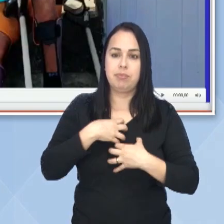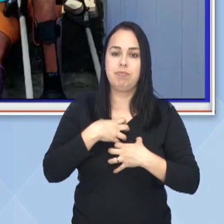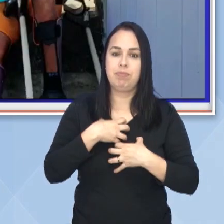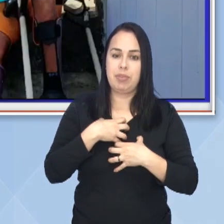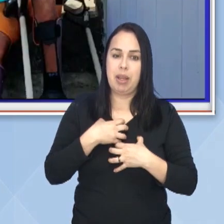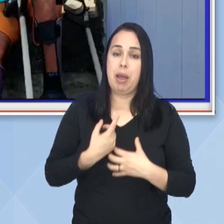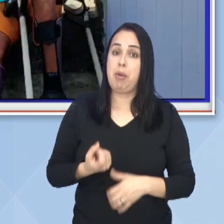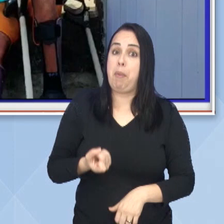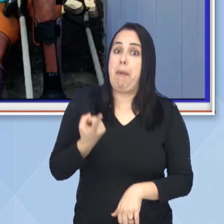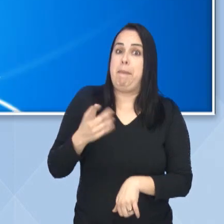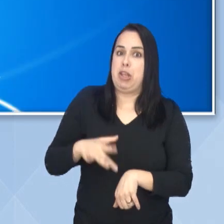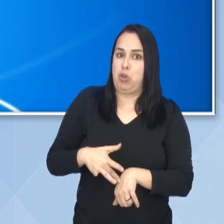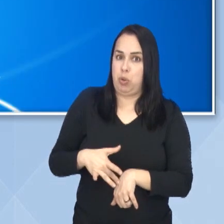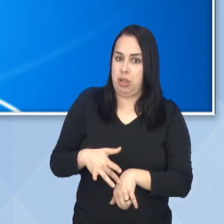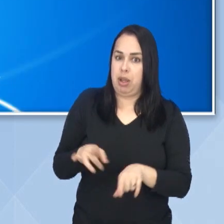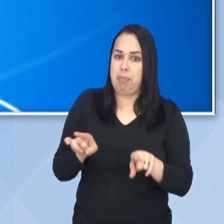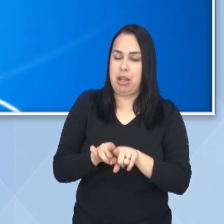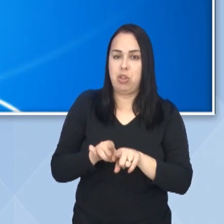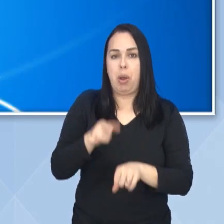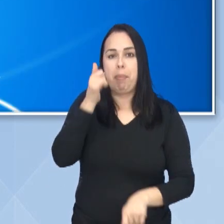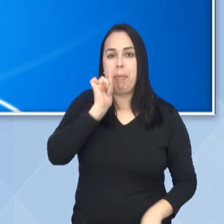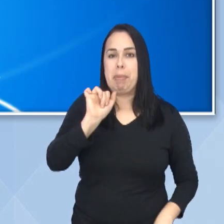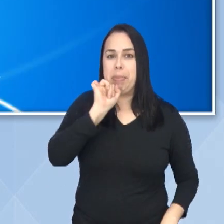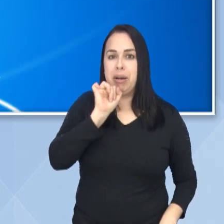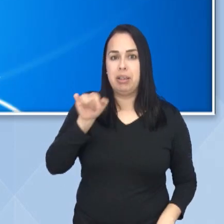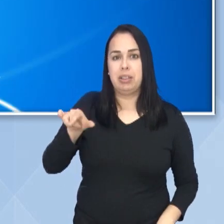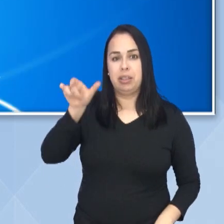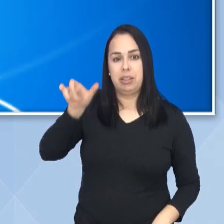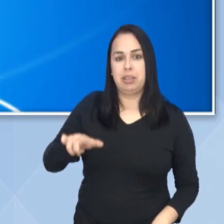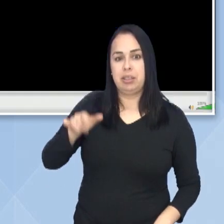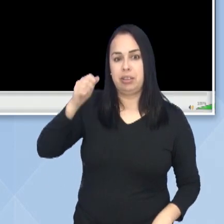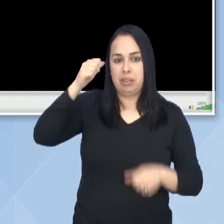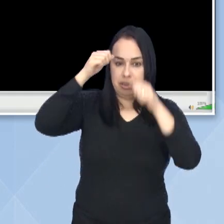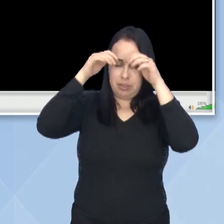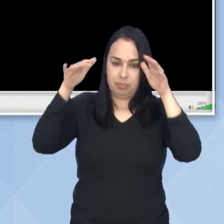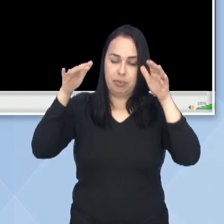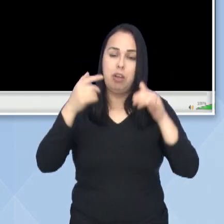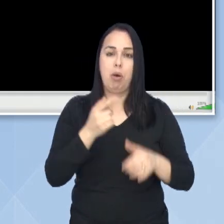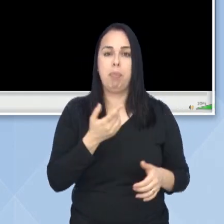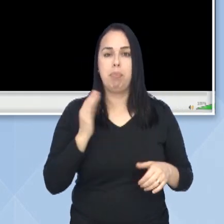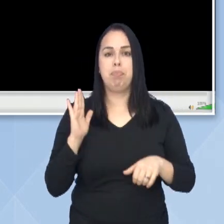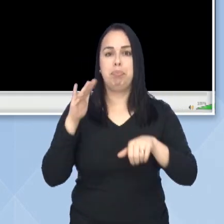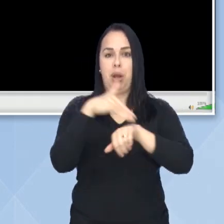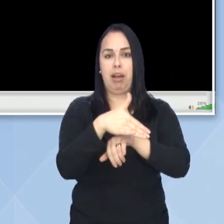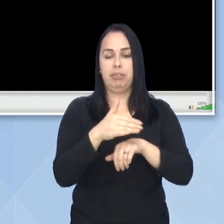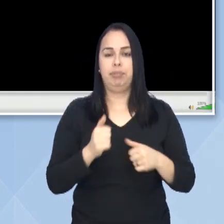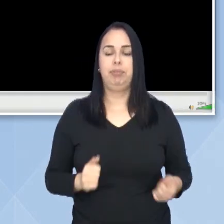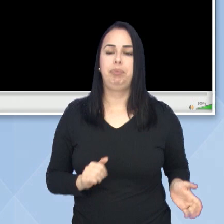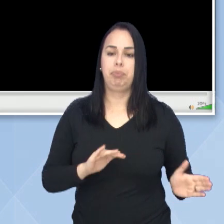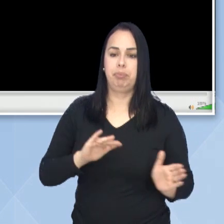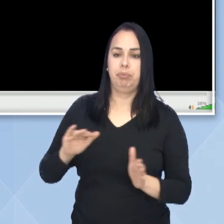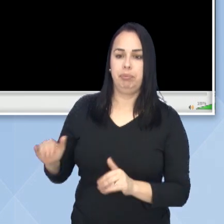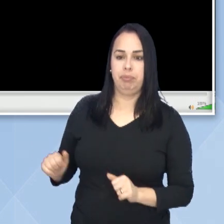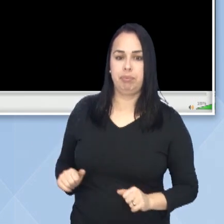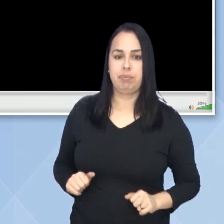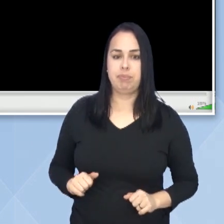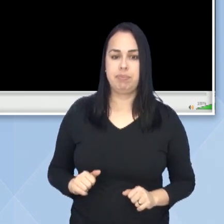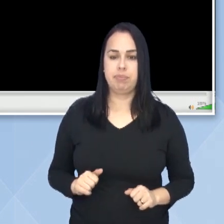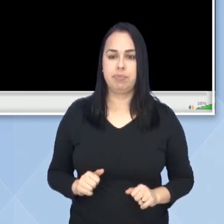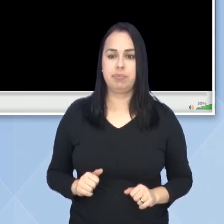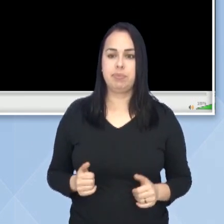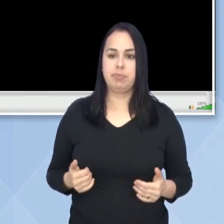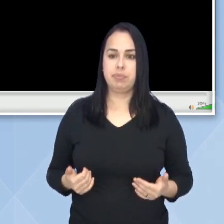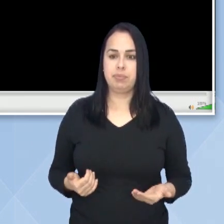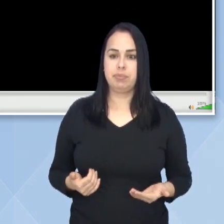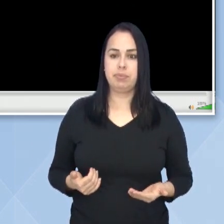revoltante, principalmente, de uma mãe de autista. Vou passar para outra enquanto não ficar pronto. Outra aqui que nós estamos falando de